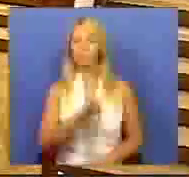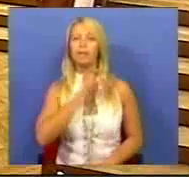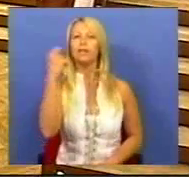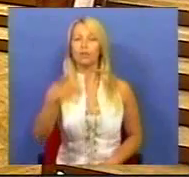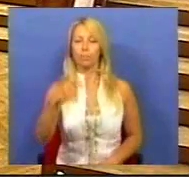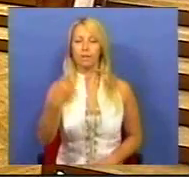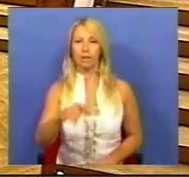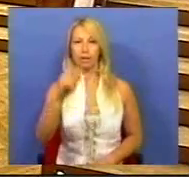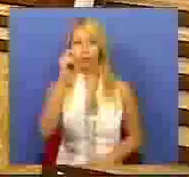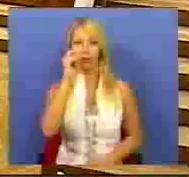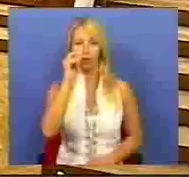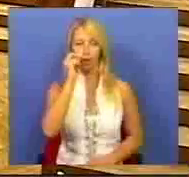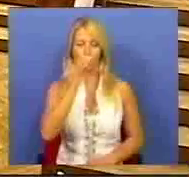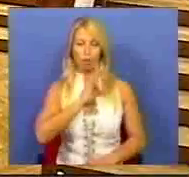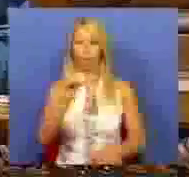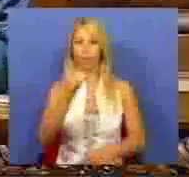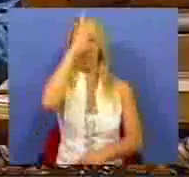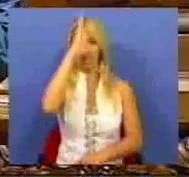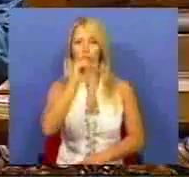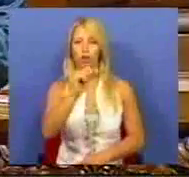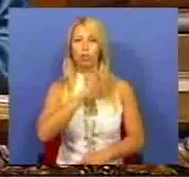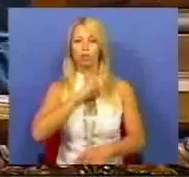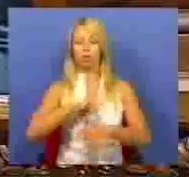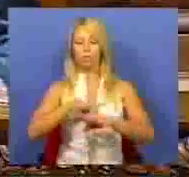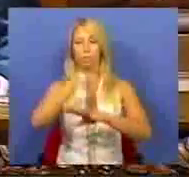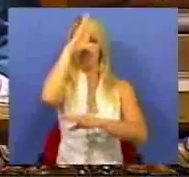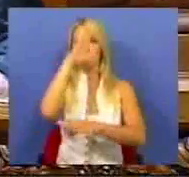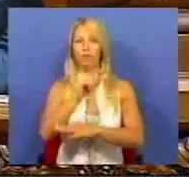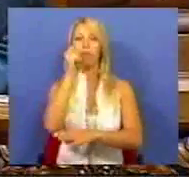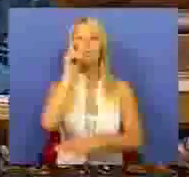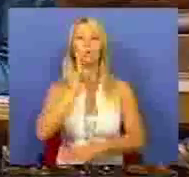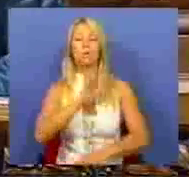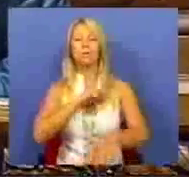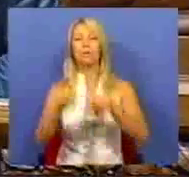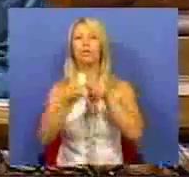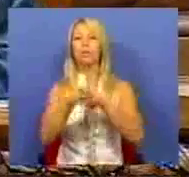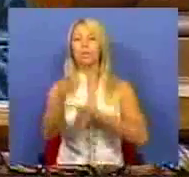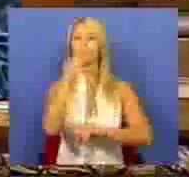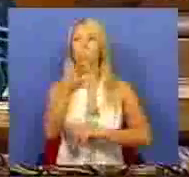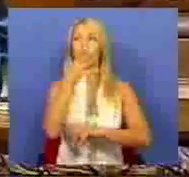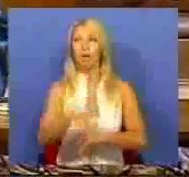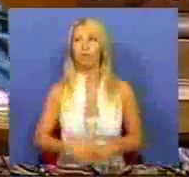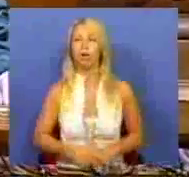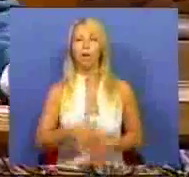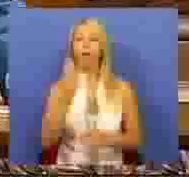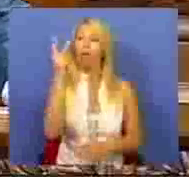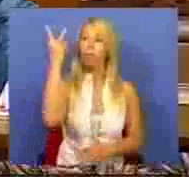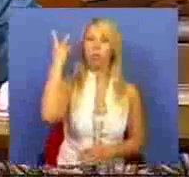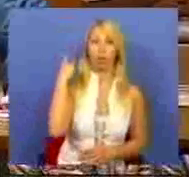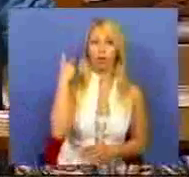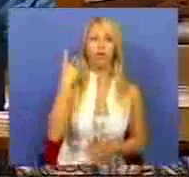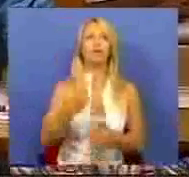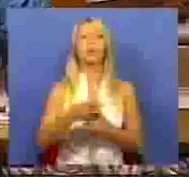Sr. Presidente, Sr. Primeiro-Ministro, Srs. Membros do Governo, Senhoras e Srs. Deputados. Há 2 dias o Ministro